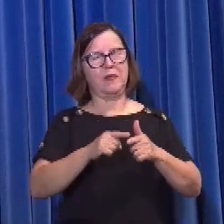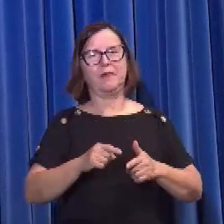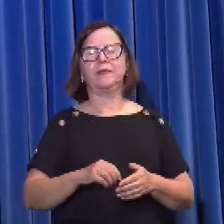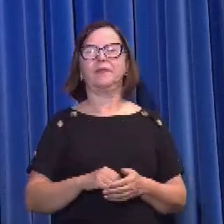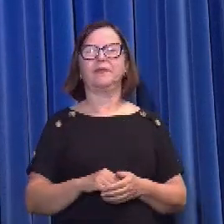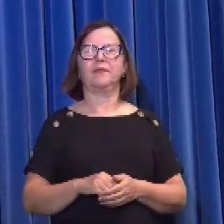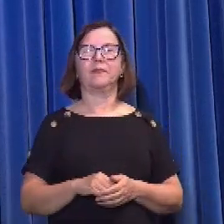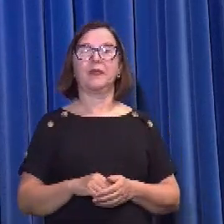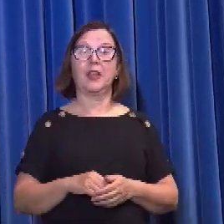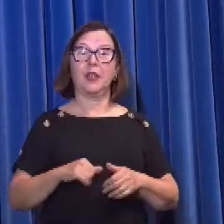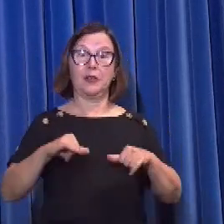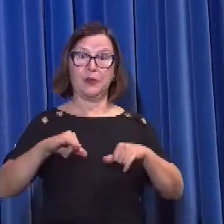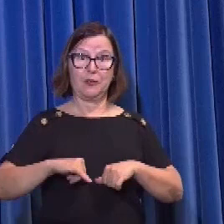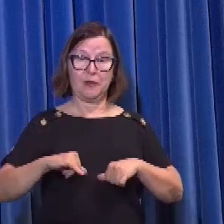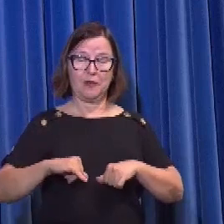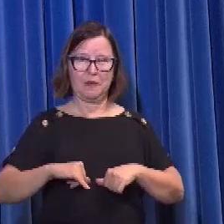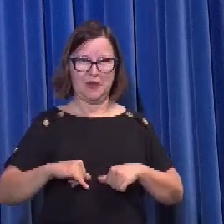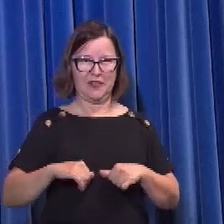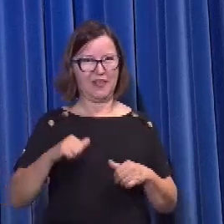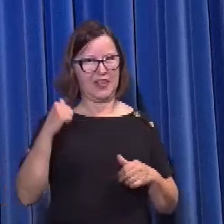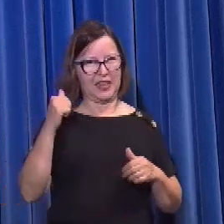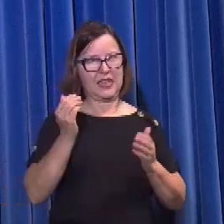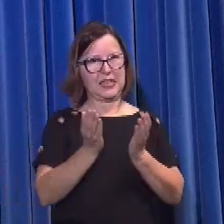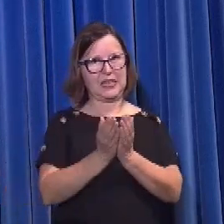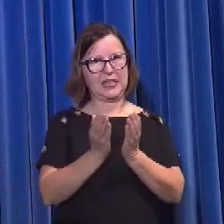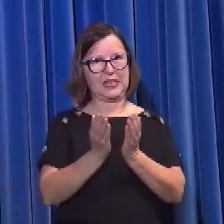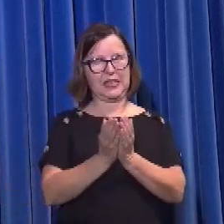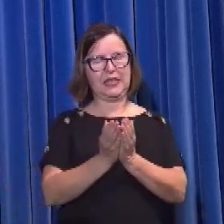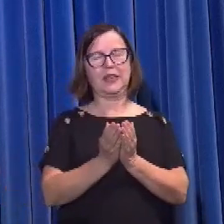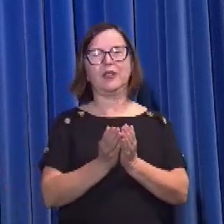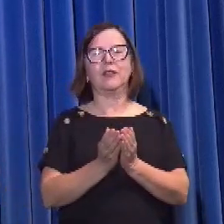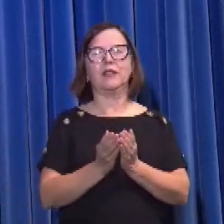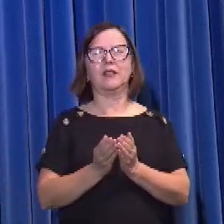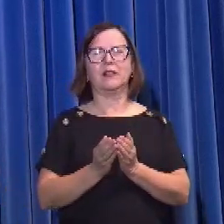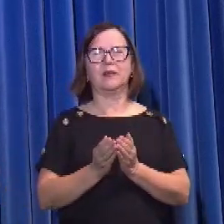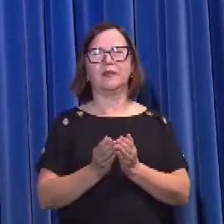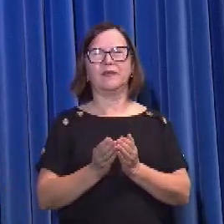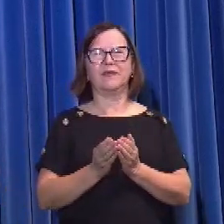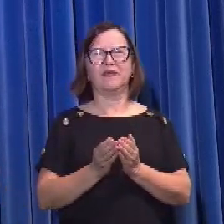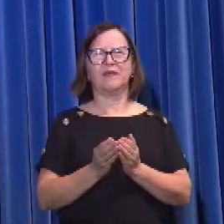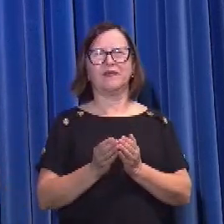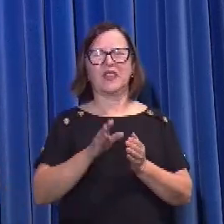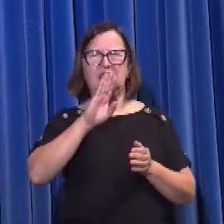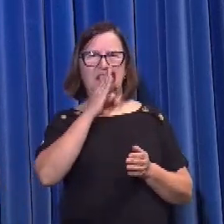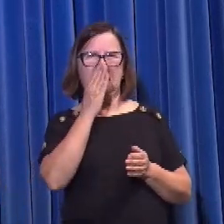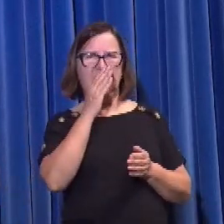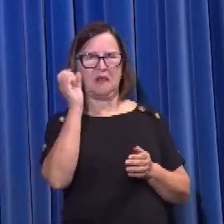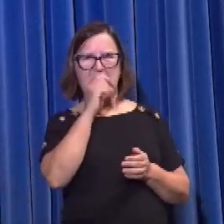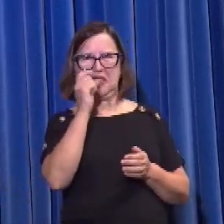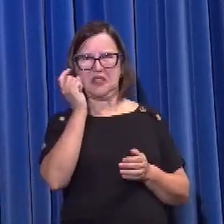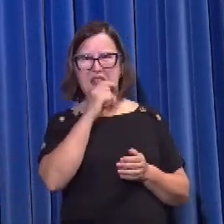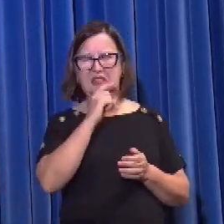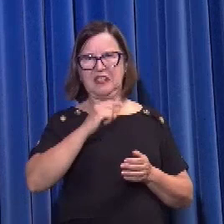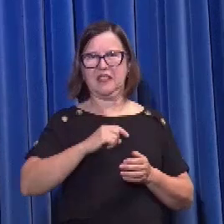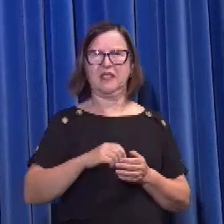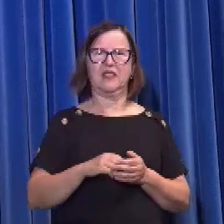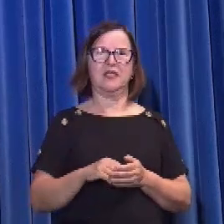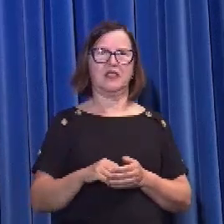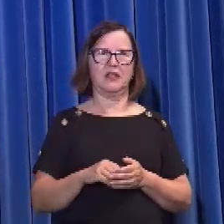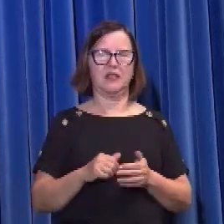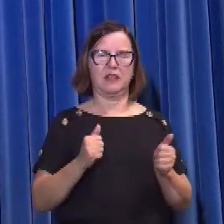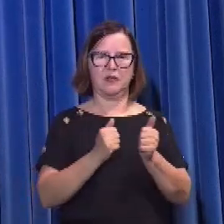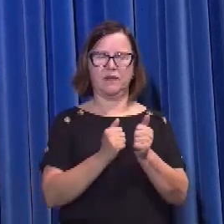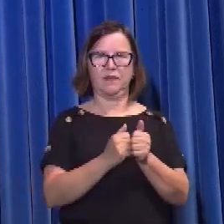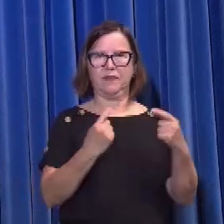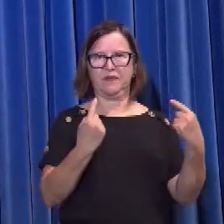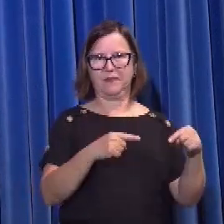O sofrimento que esses cristãos estavam enfrentando incluía calúnia, incluía perseguição e